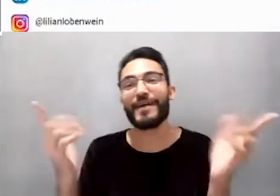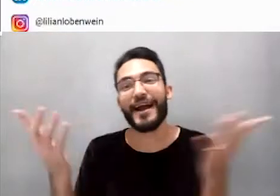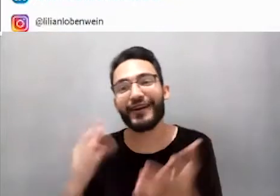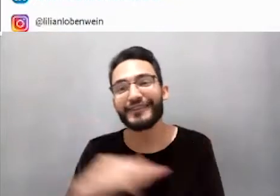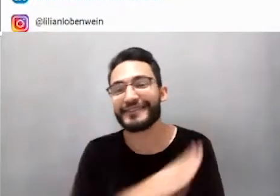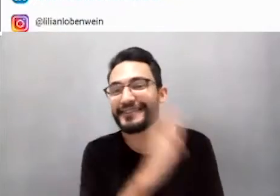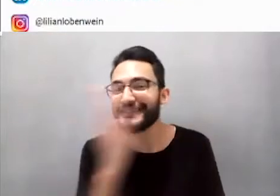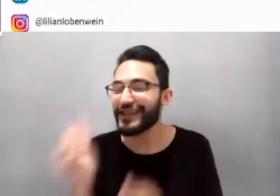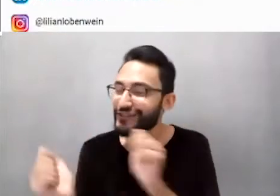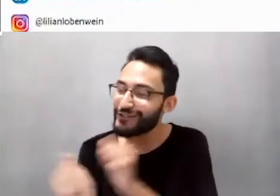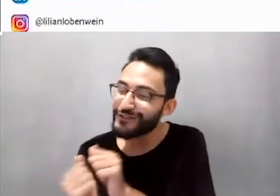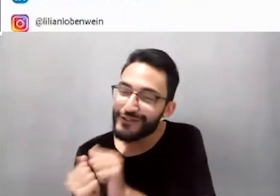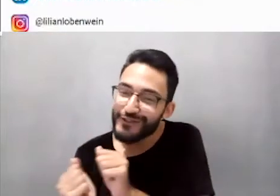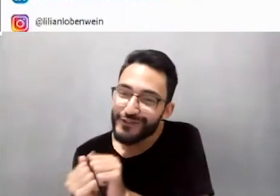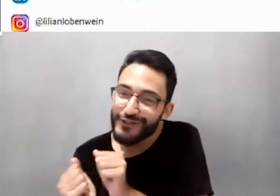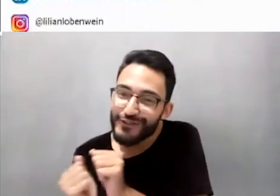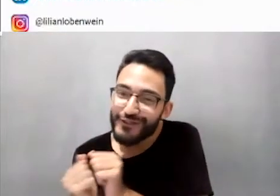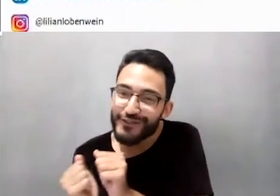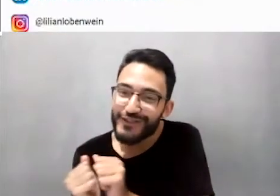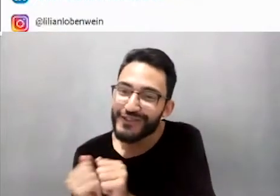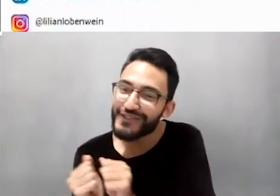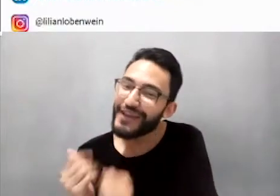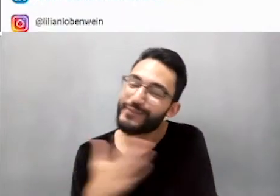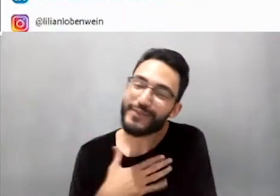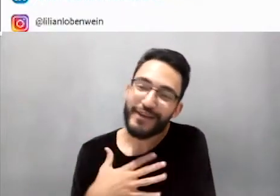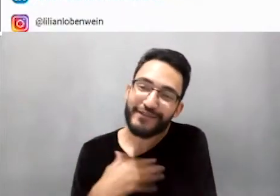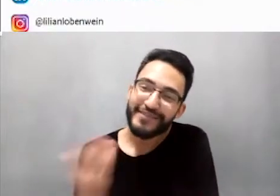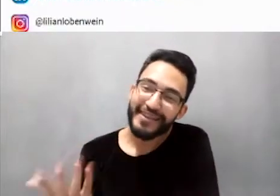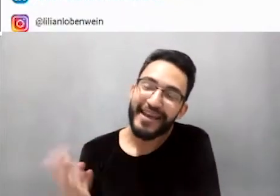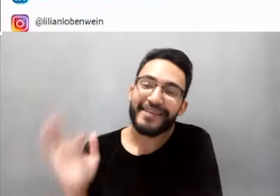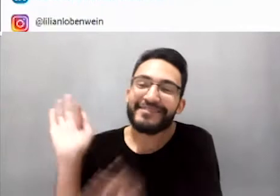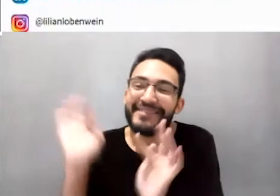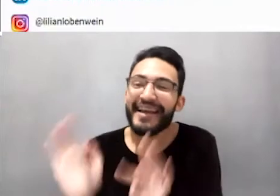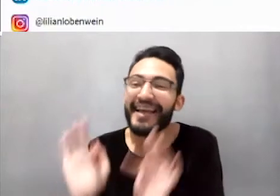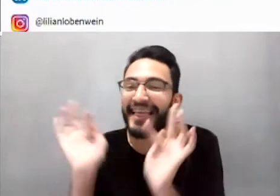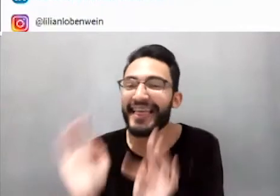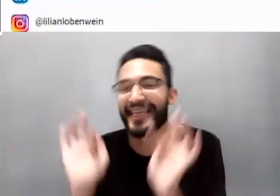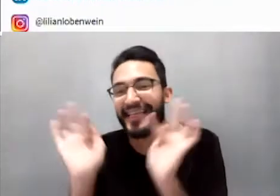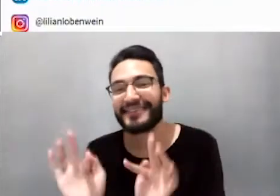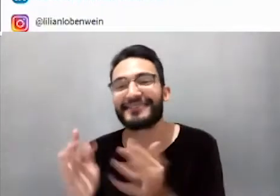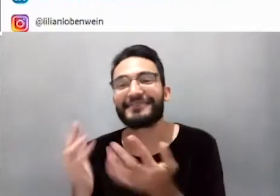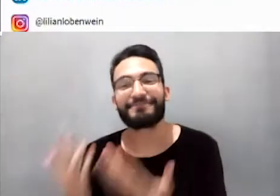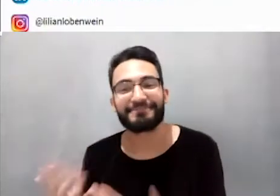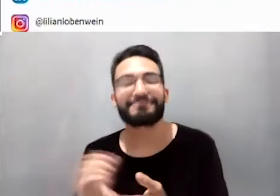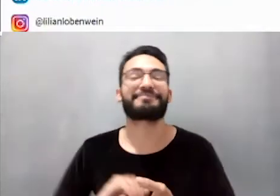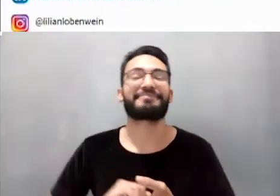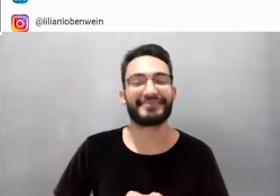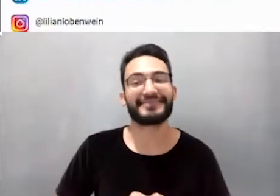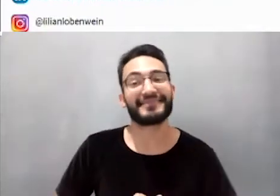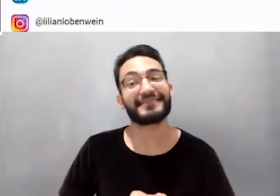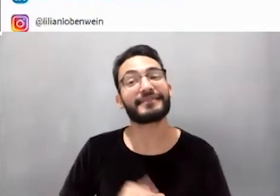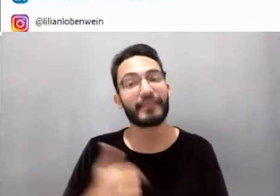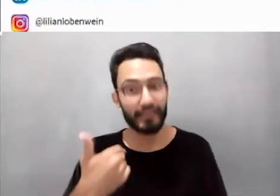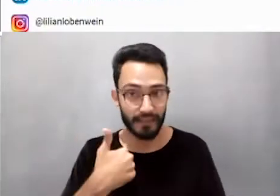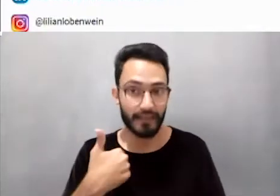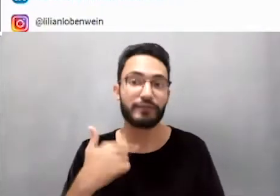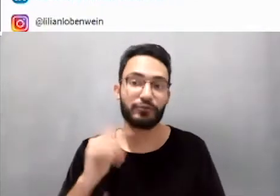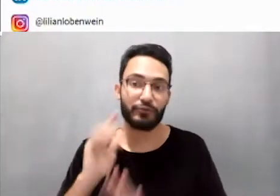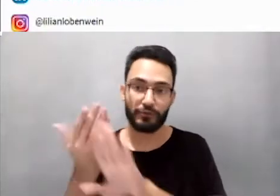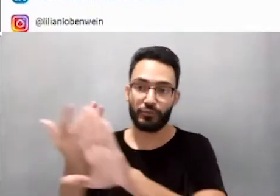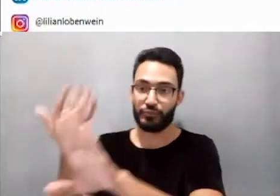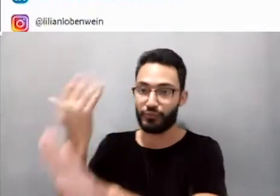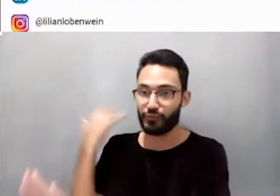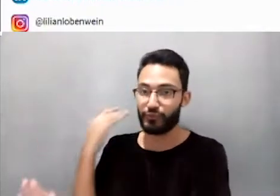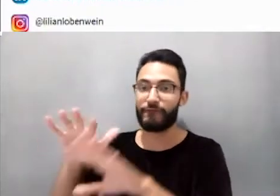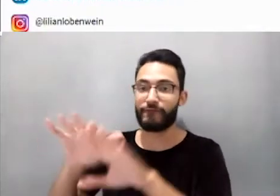fica o dia inteiro sentada do meu lado, feliz da vida, porque não tá sozinha, né? Eu venho de uma carreira